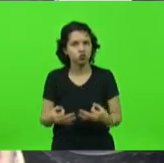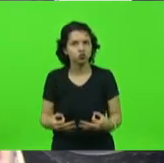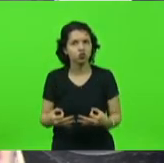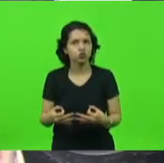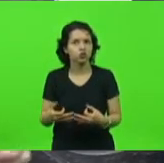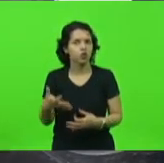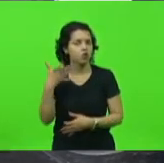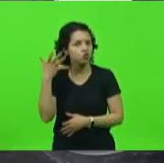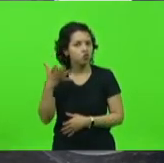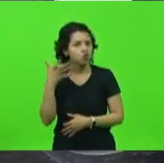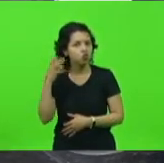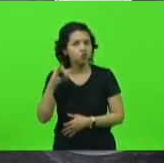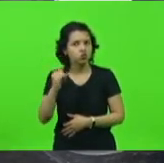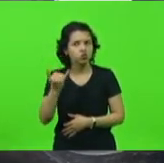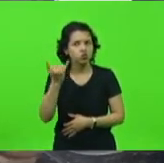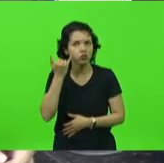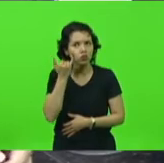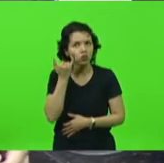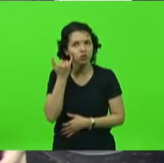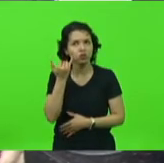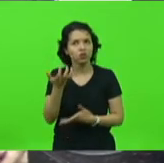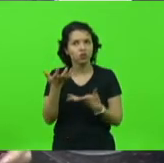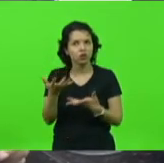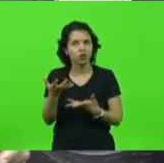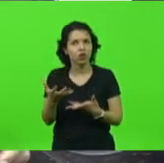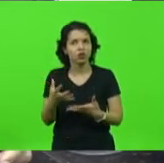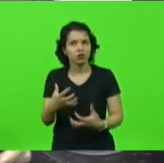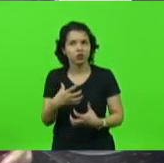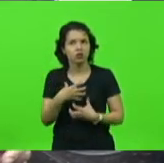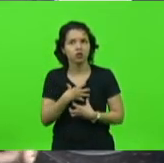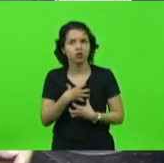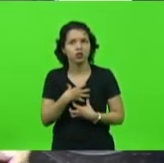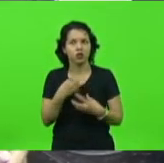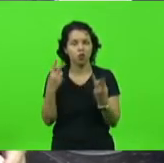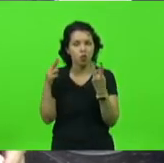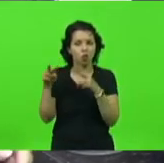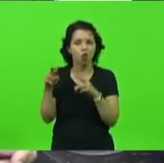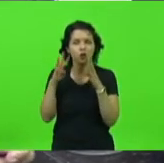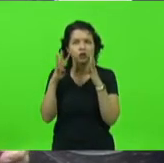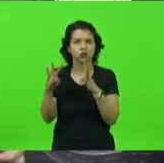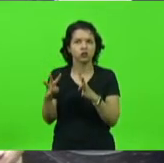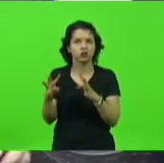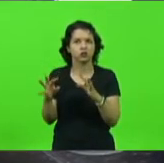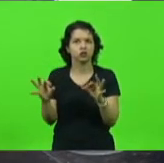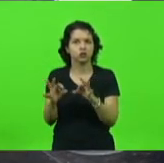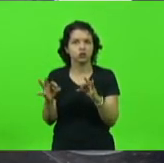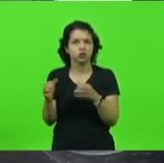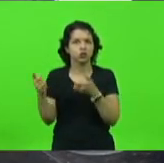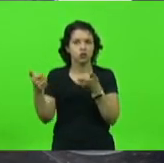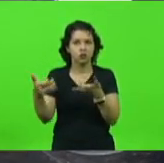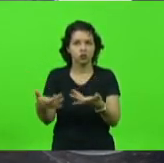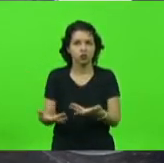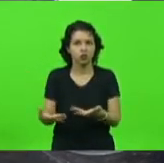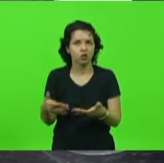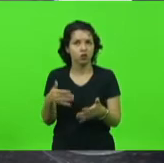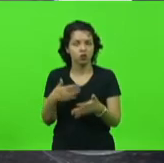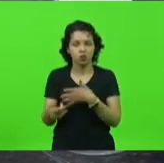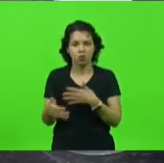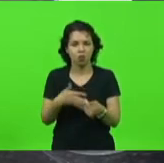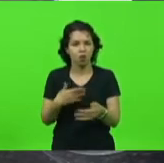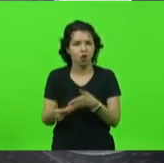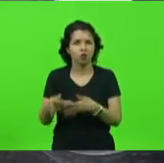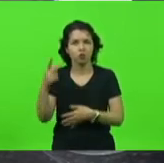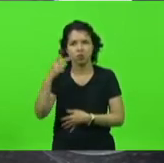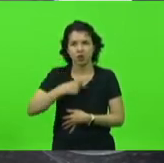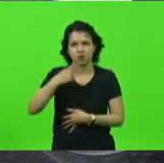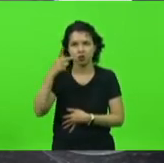Gessé, se esvairindo ali para tentar sensibilizar, e alguns nem olharam e nem deram atenção para o argumento, independente da questão pessoal, da